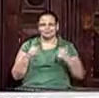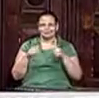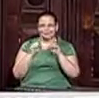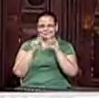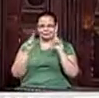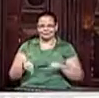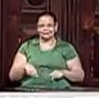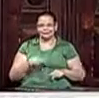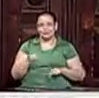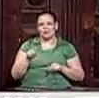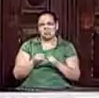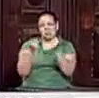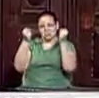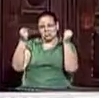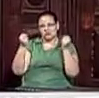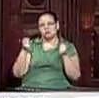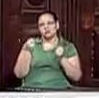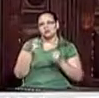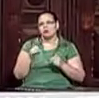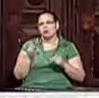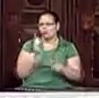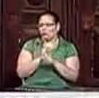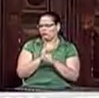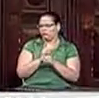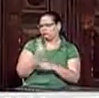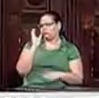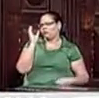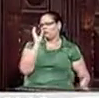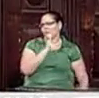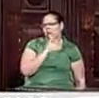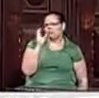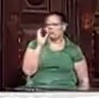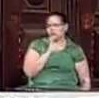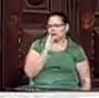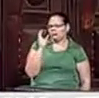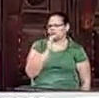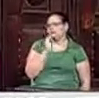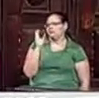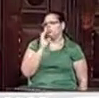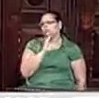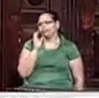funcionalismo público, eles encontram rapidamente,